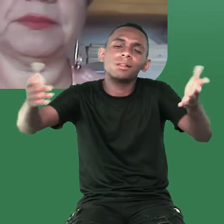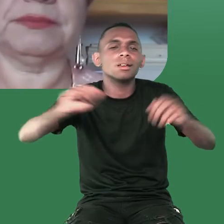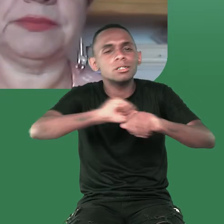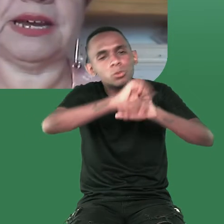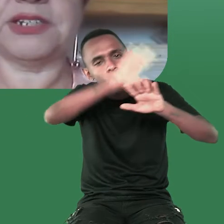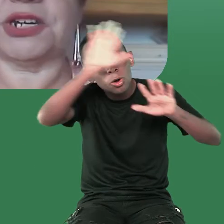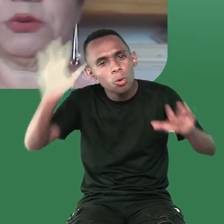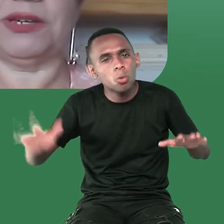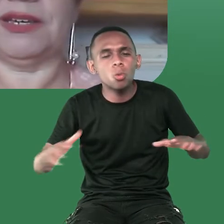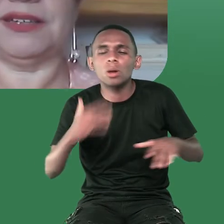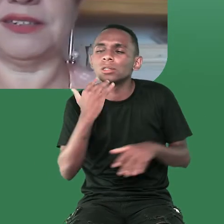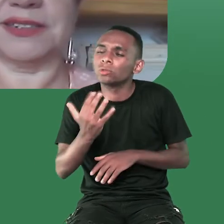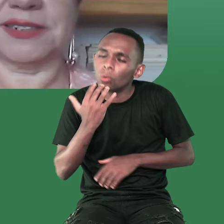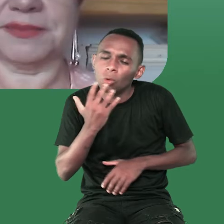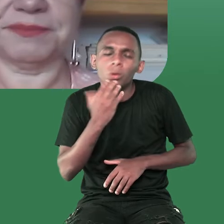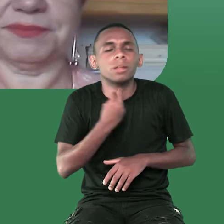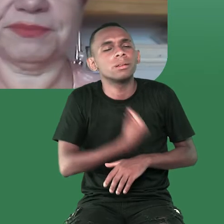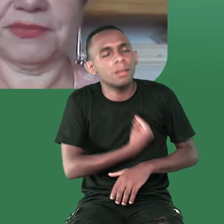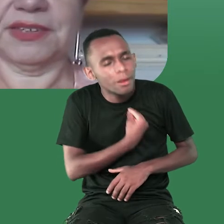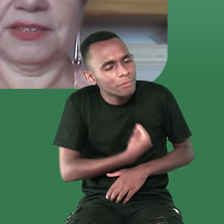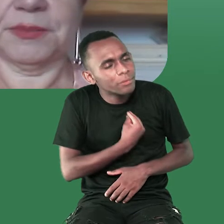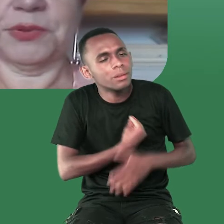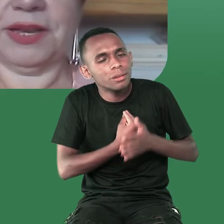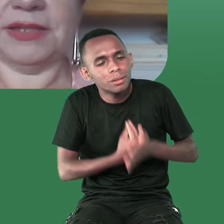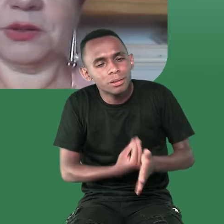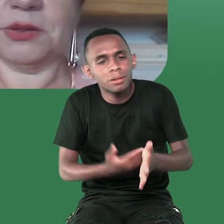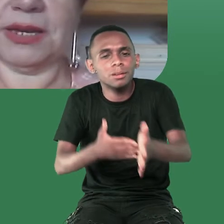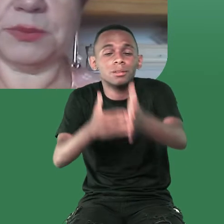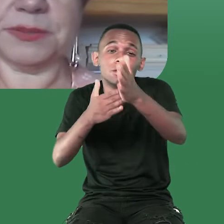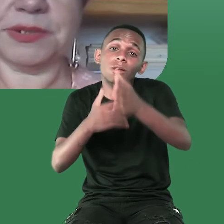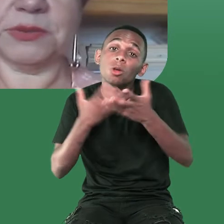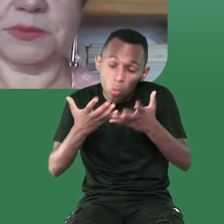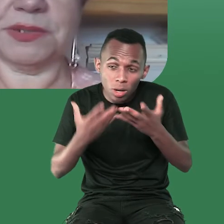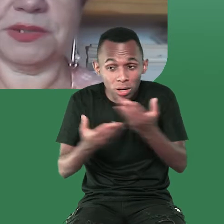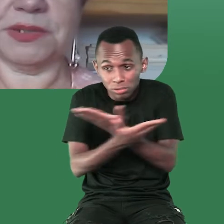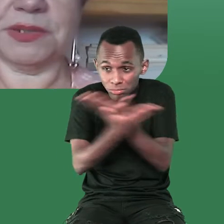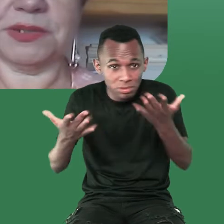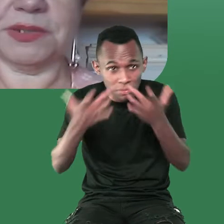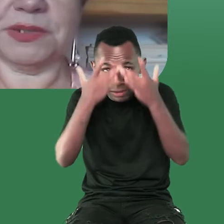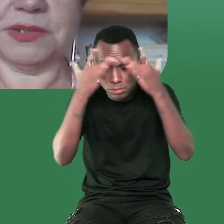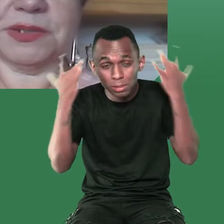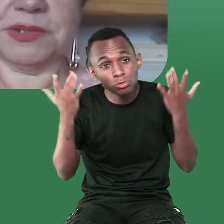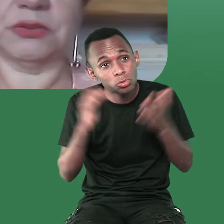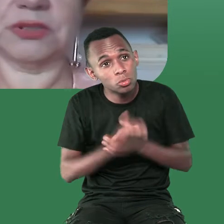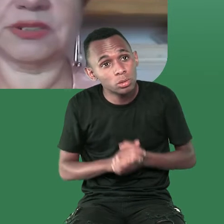vida tenha milhares de arco-íris, porque é isso que eu quero para as pessoas mesmo,